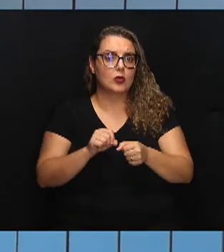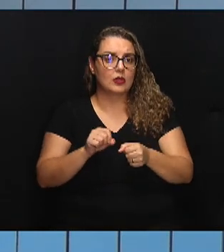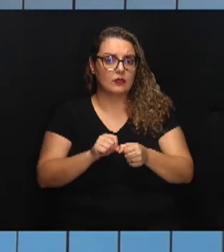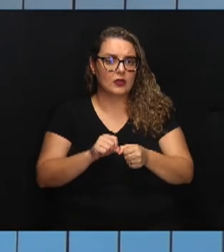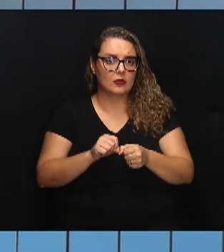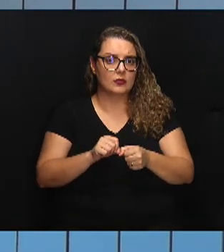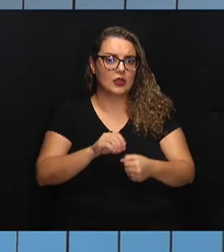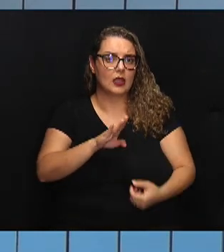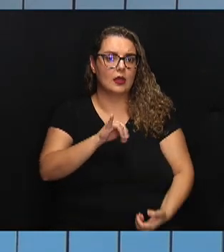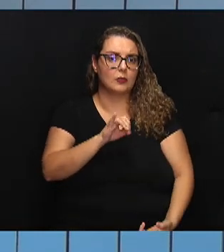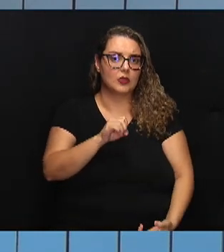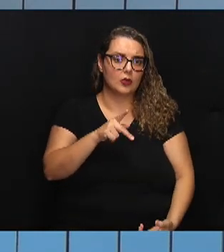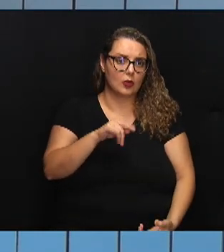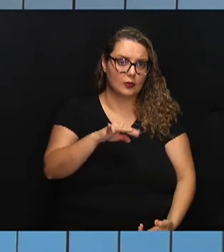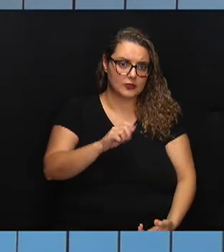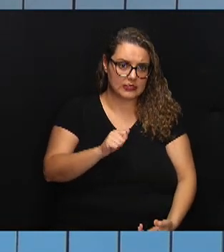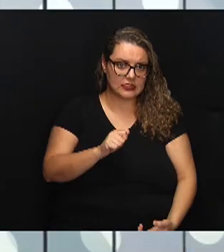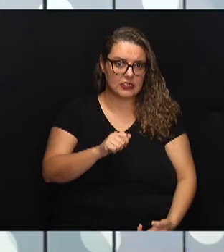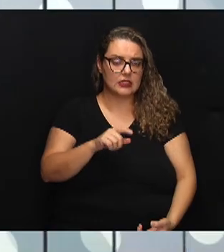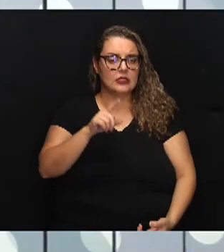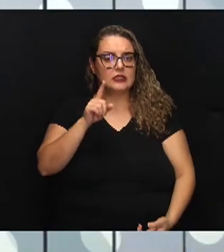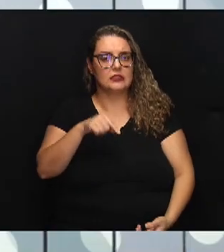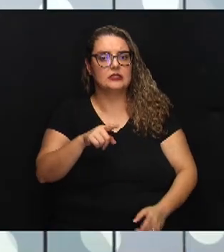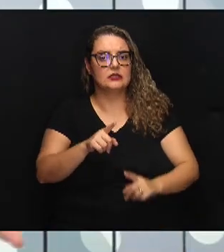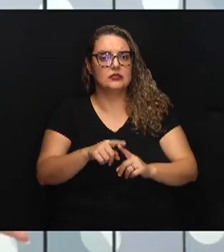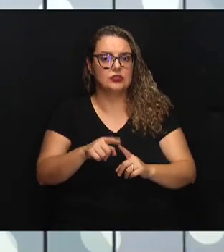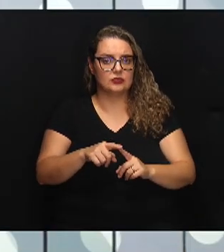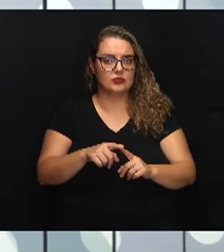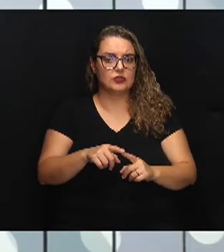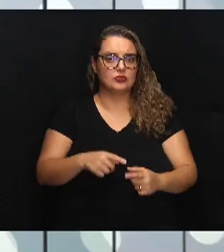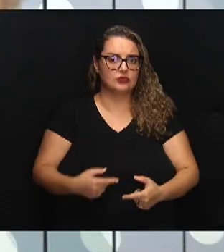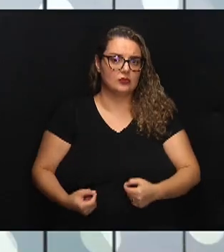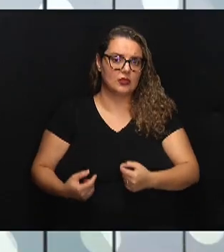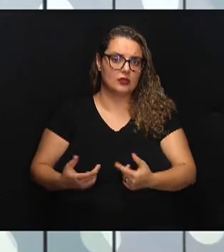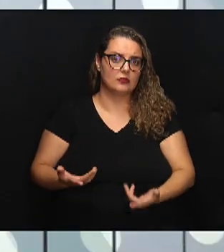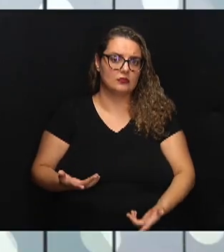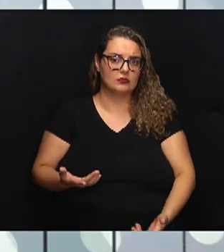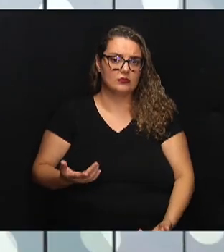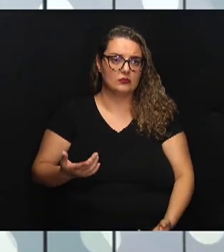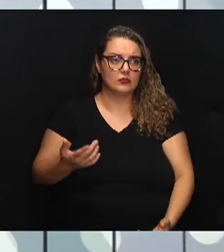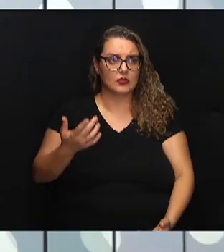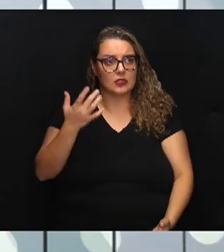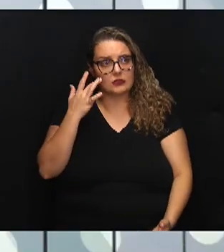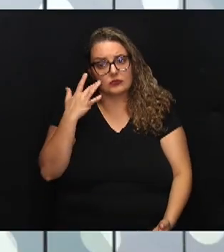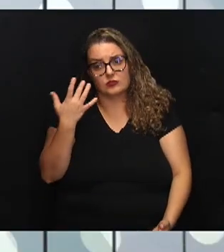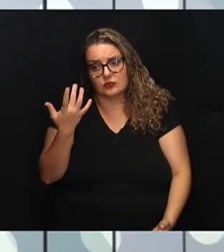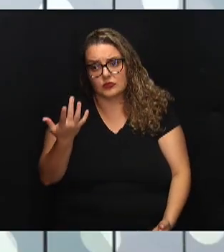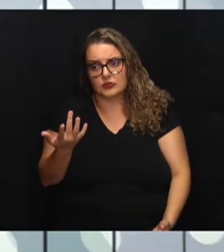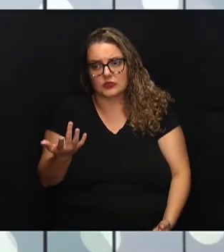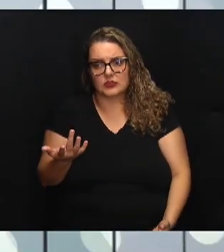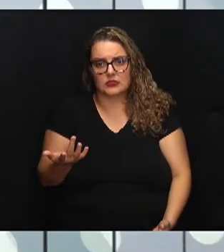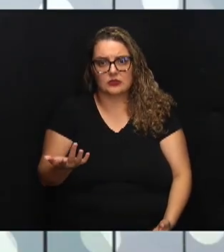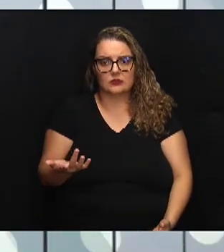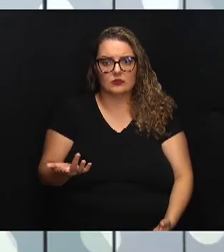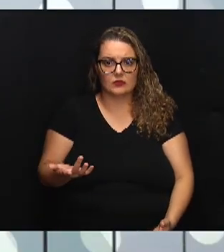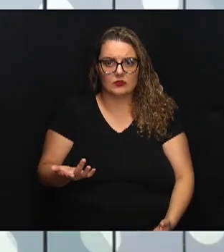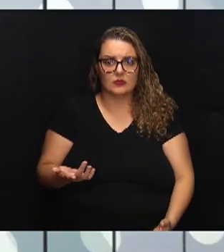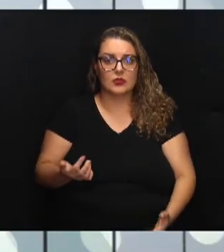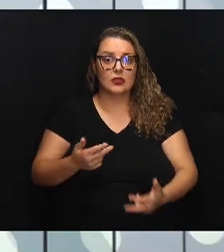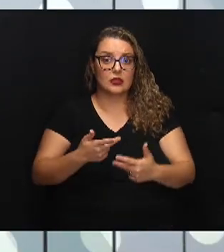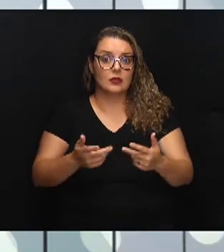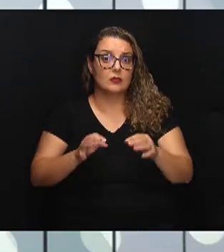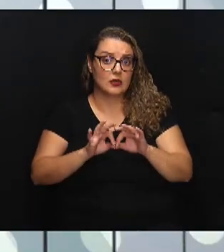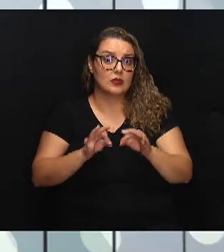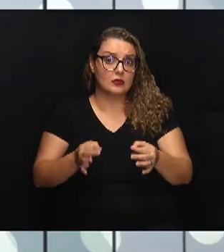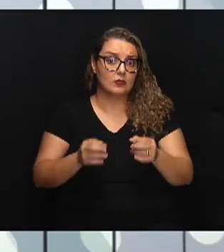a biópsia desse tipo de tumor, porque a gente não imagina, né, assim, que é uma coisa tão